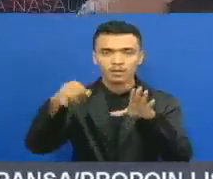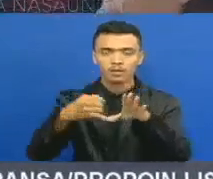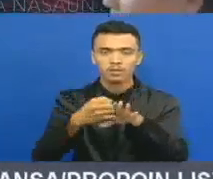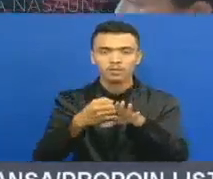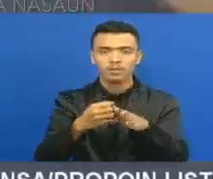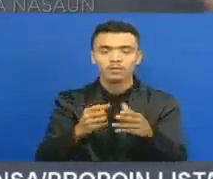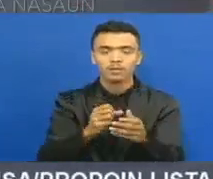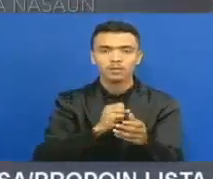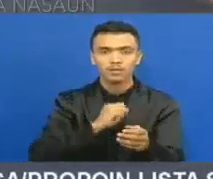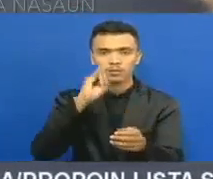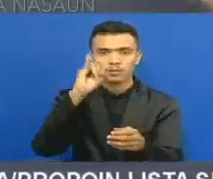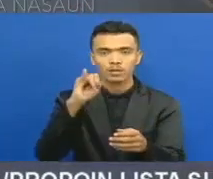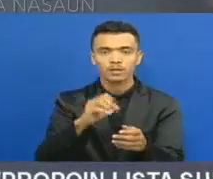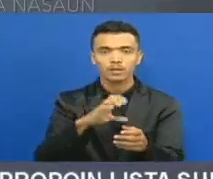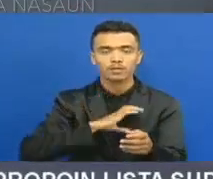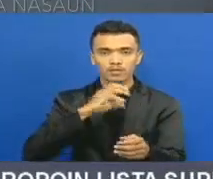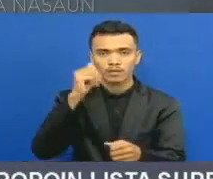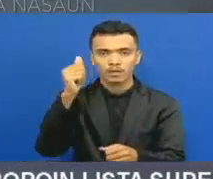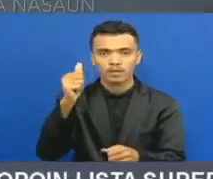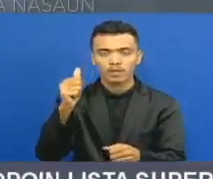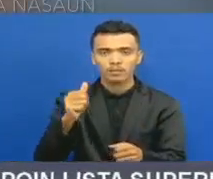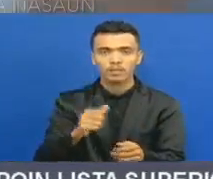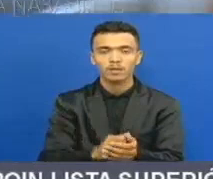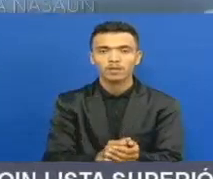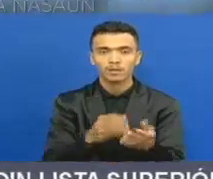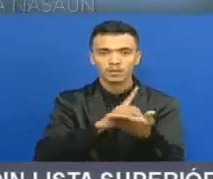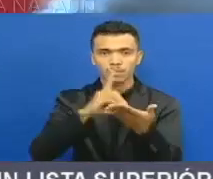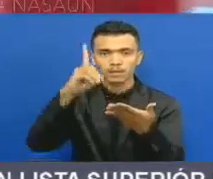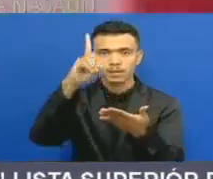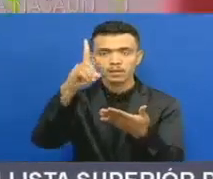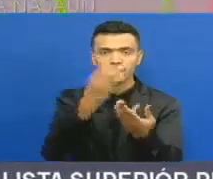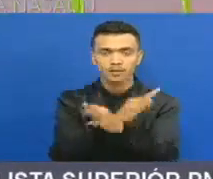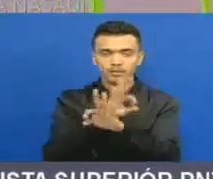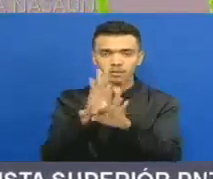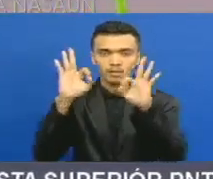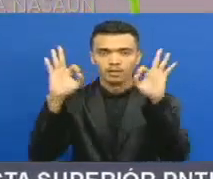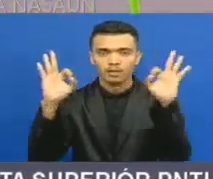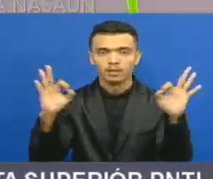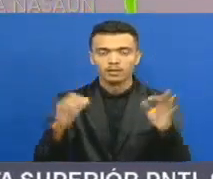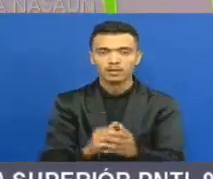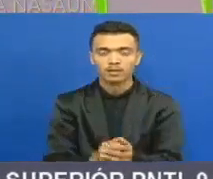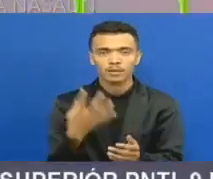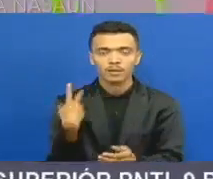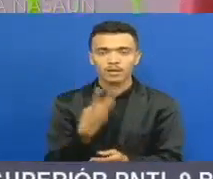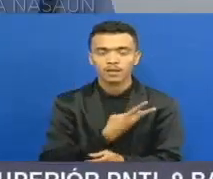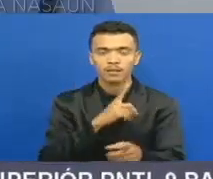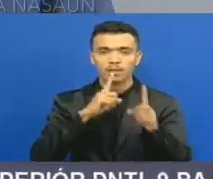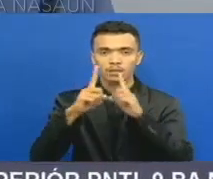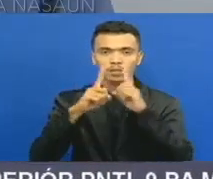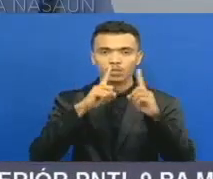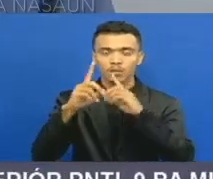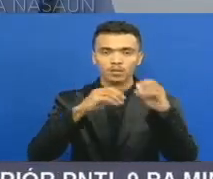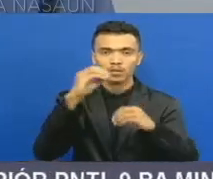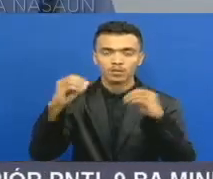matai. Camnasa no Labarai Covalima, no garante semana e datan se finaliza. A mi colia sobre